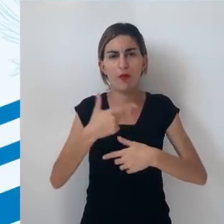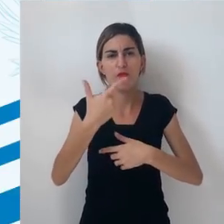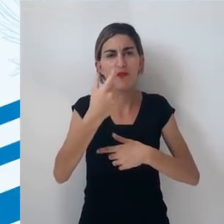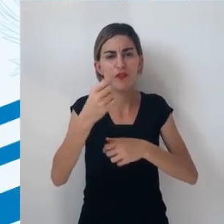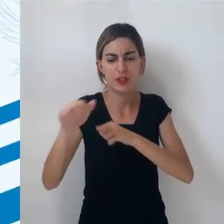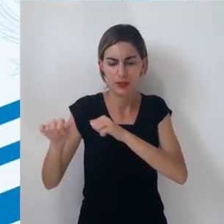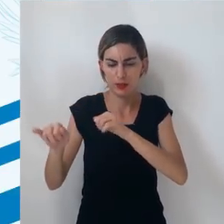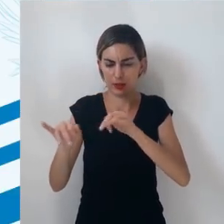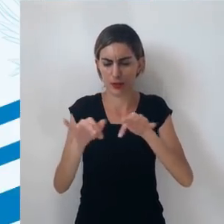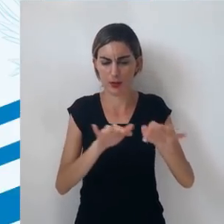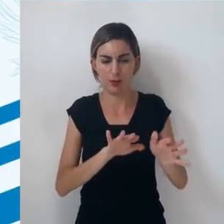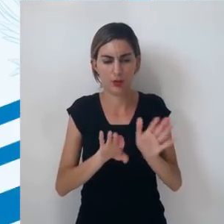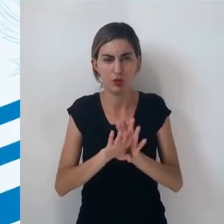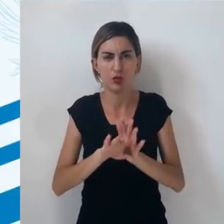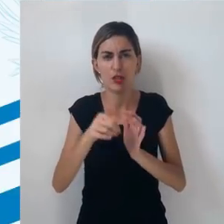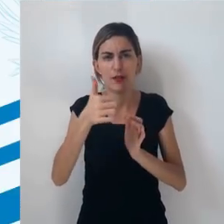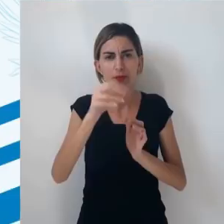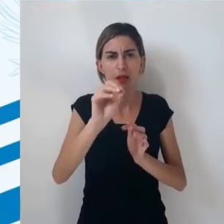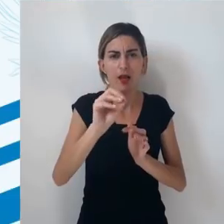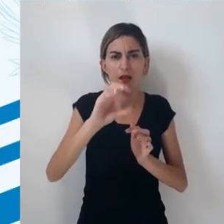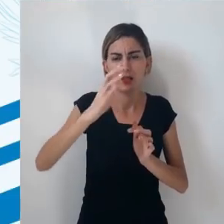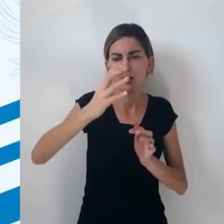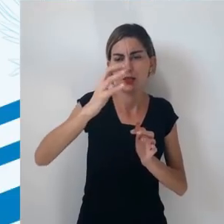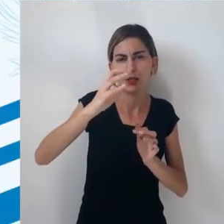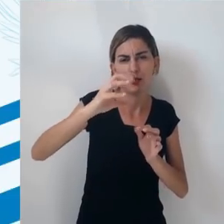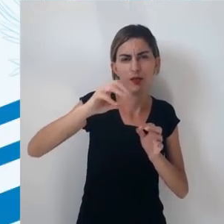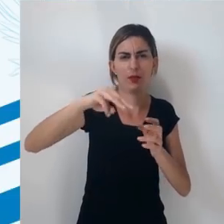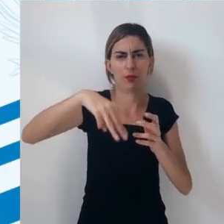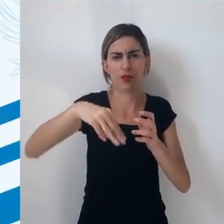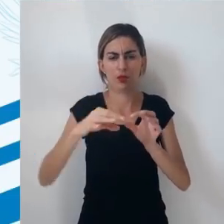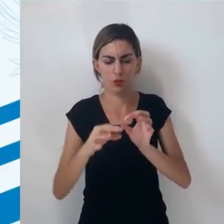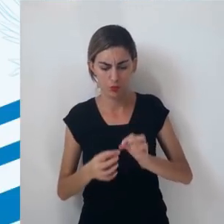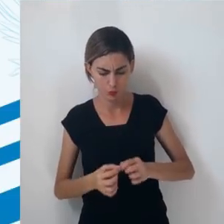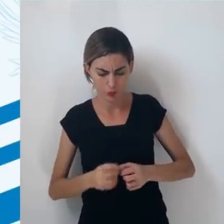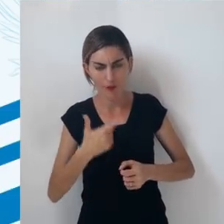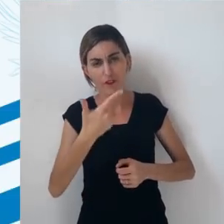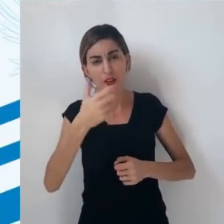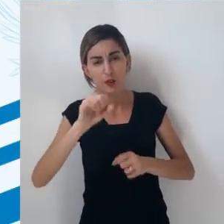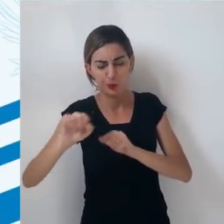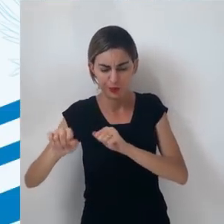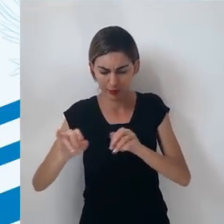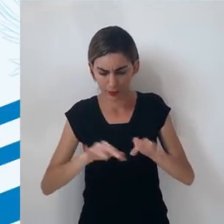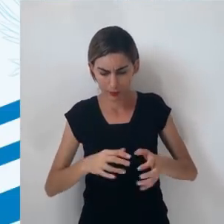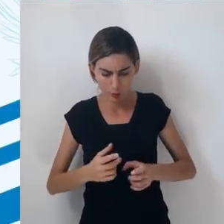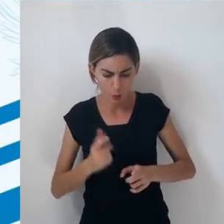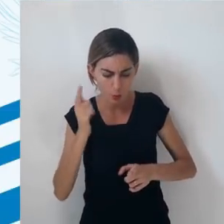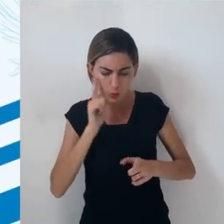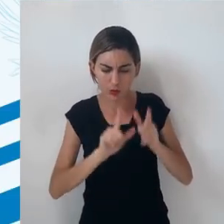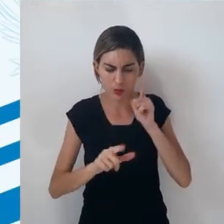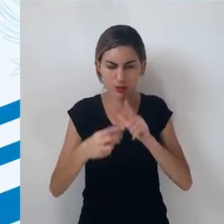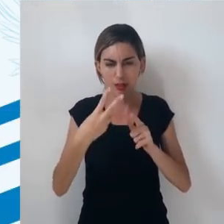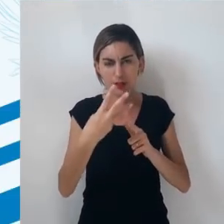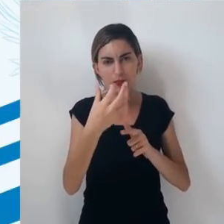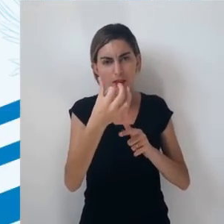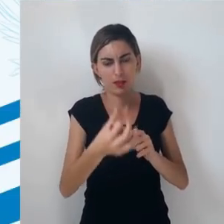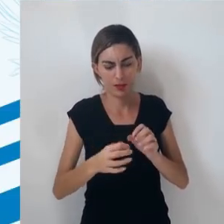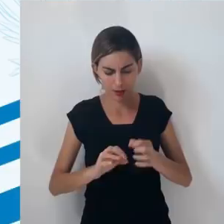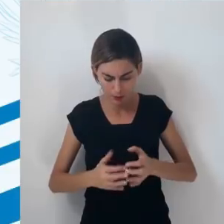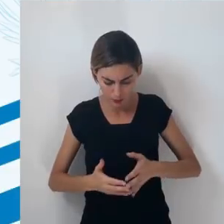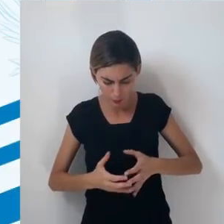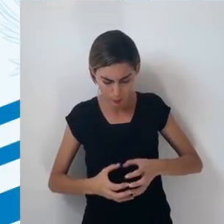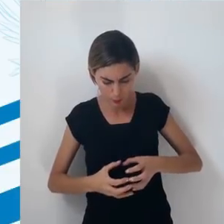20 semanas, ele chega aí a 10 centímetros. Com 28 semanas, ele consegue chegar a